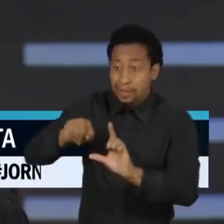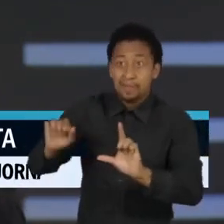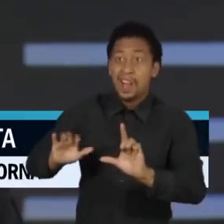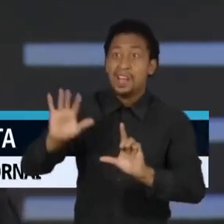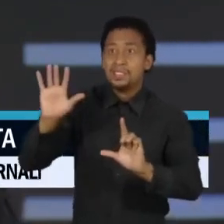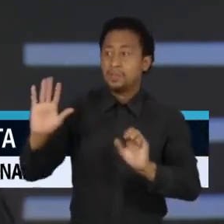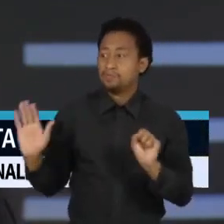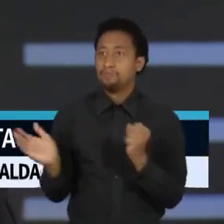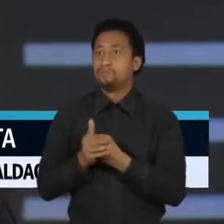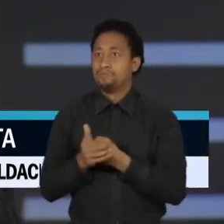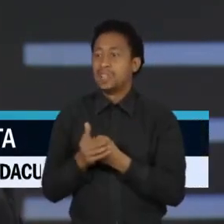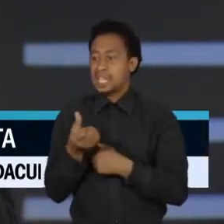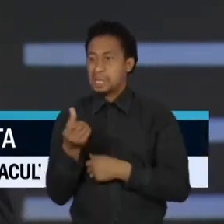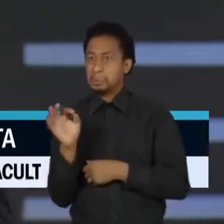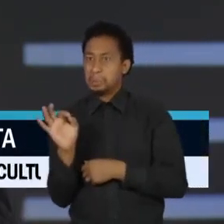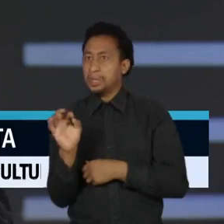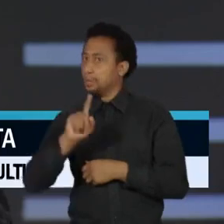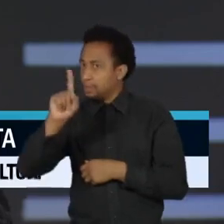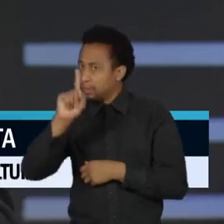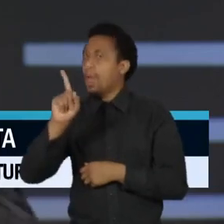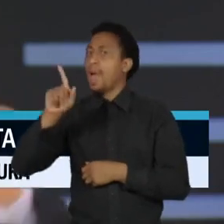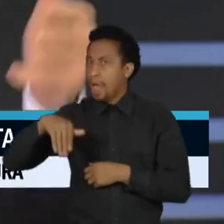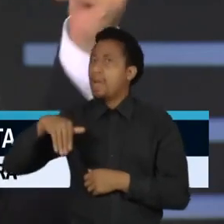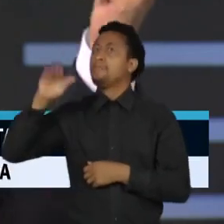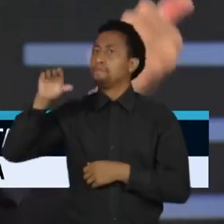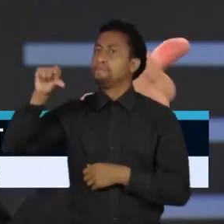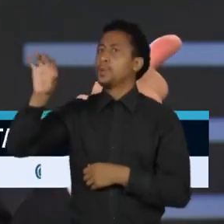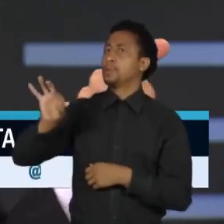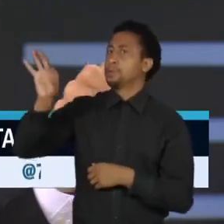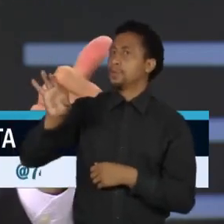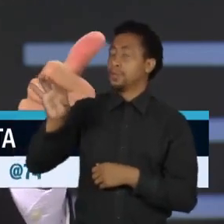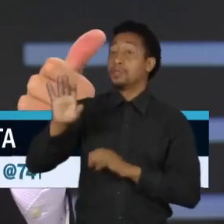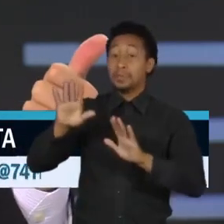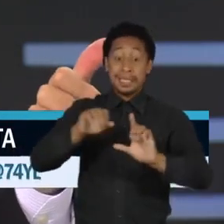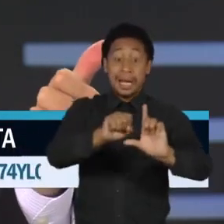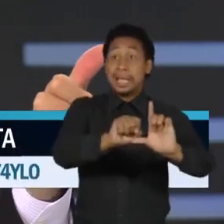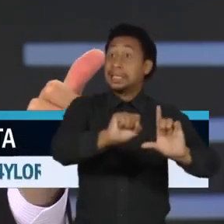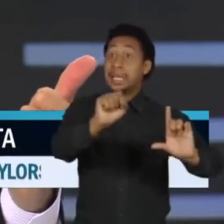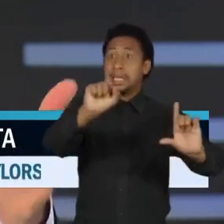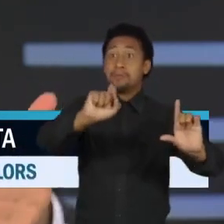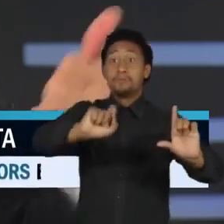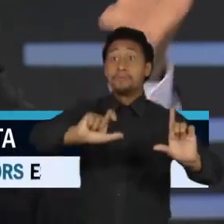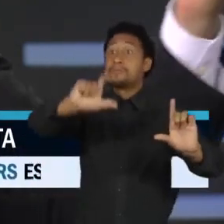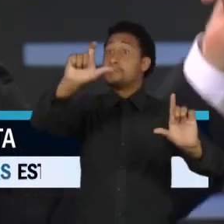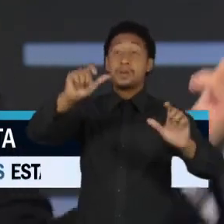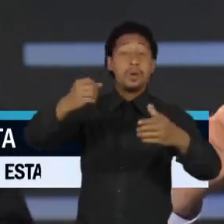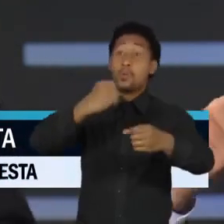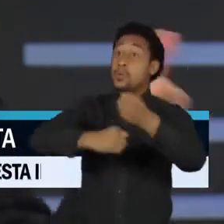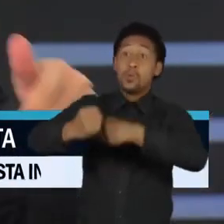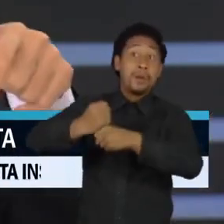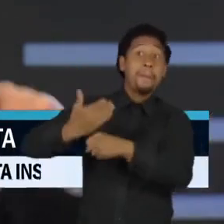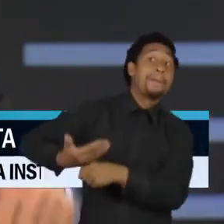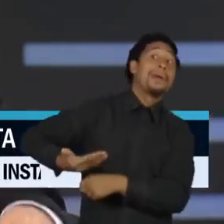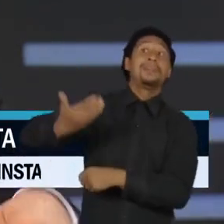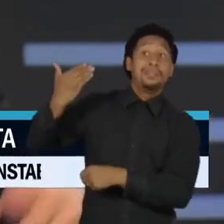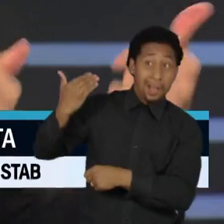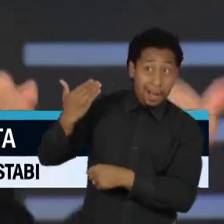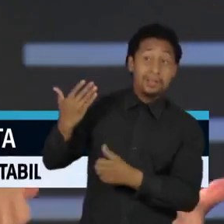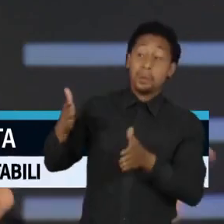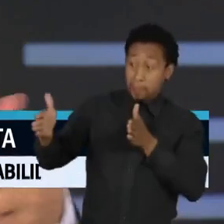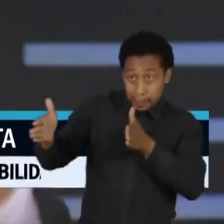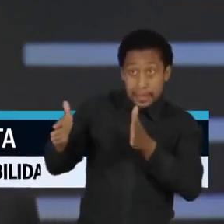verdade que o Banco Central começou a subir a taxa de juros já no ano passado. Não é que ele subiu no Lula, ele subiu lá no meio do ano passado, durante o